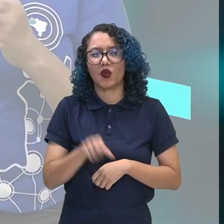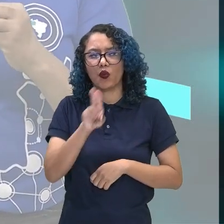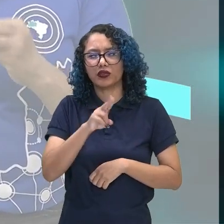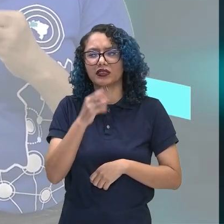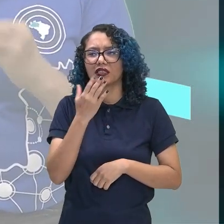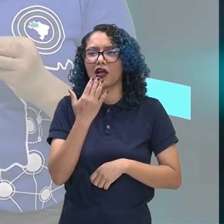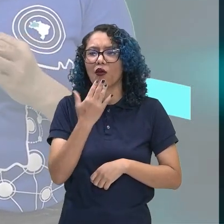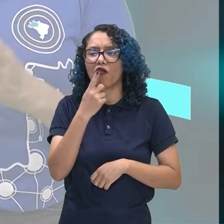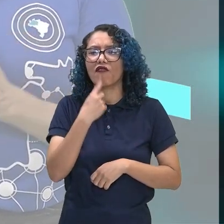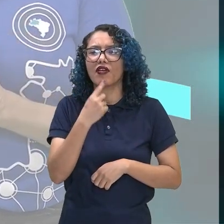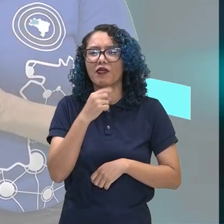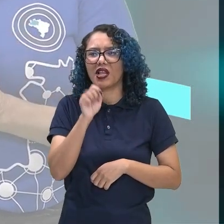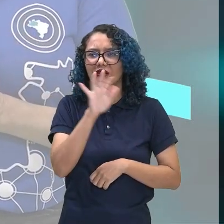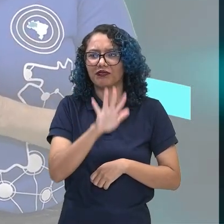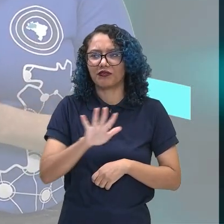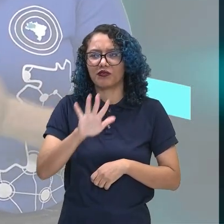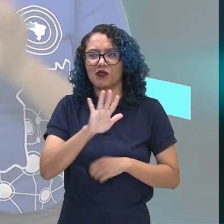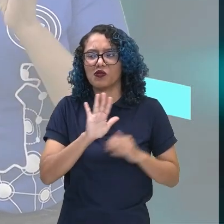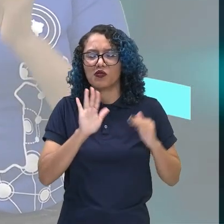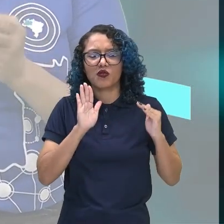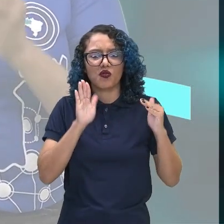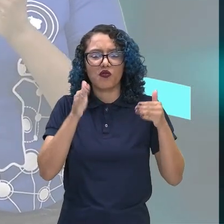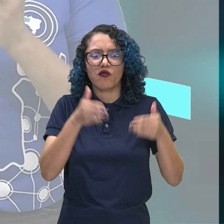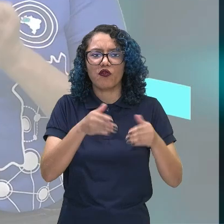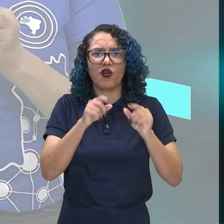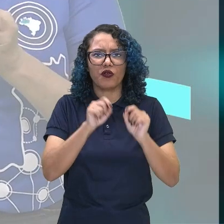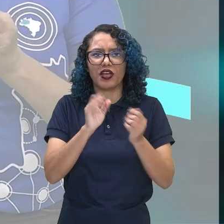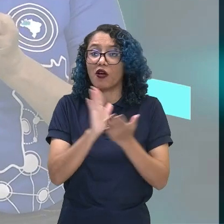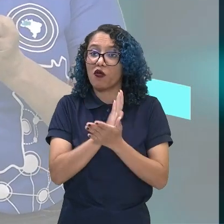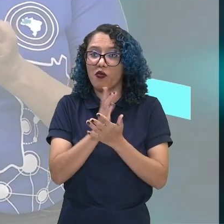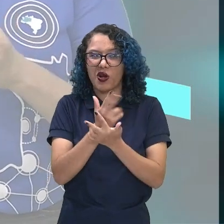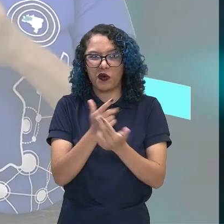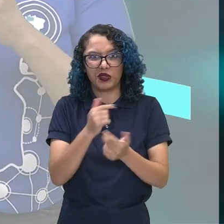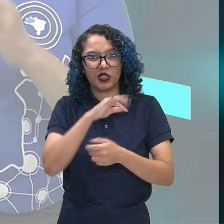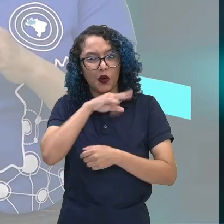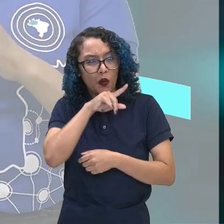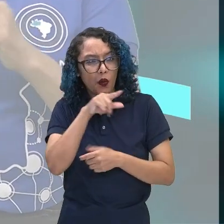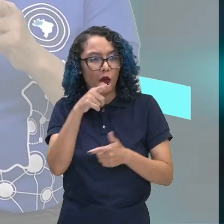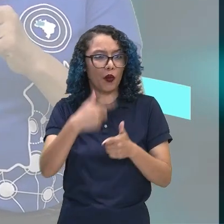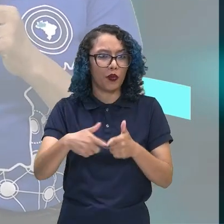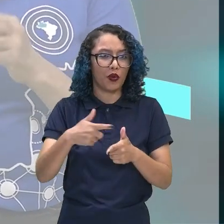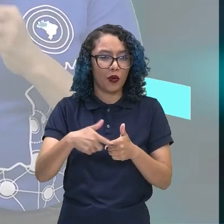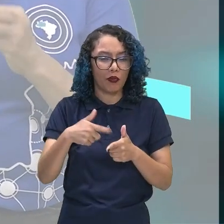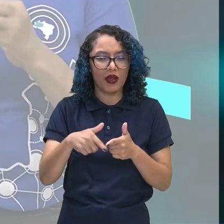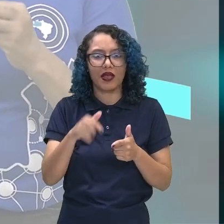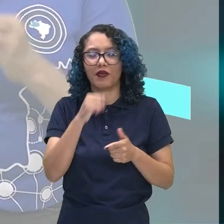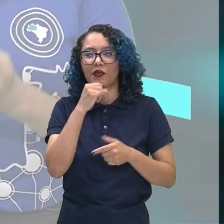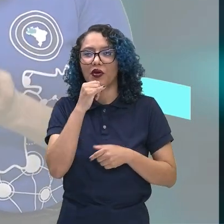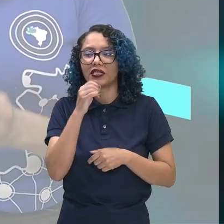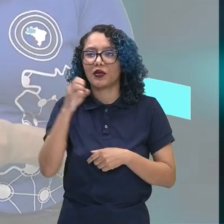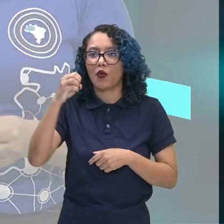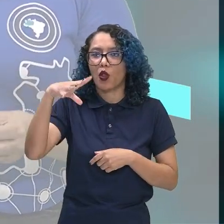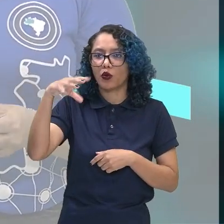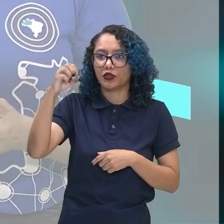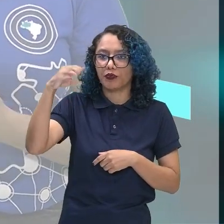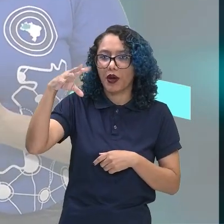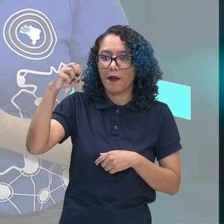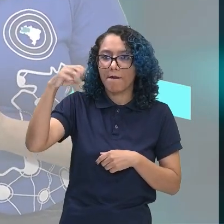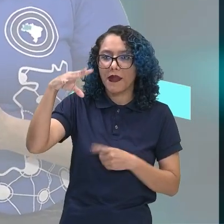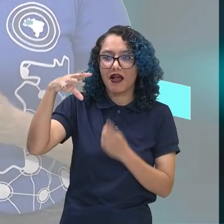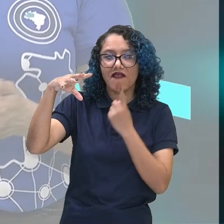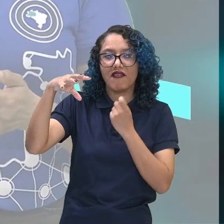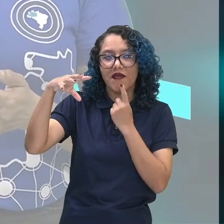não indica coisa muito boa, né? Sempre é um problema. Está piscando ali uma luzinha vermelha,